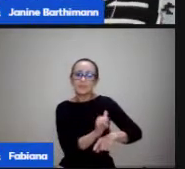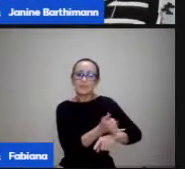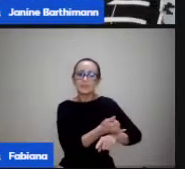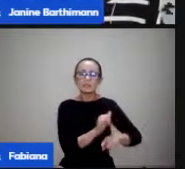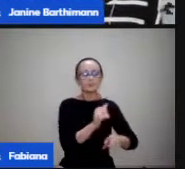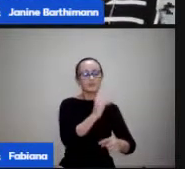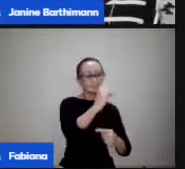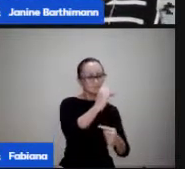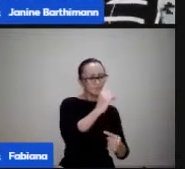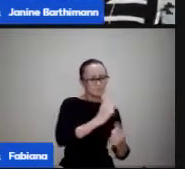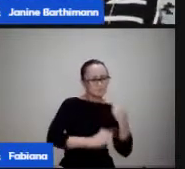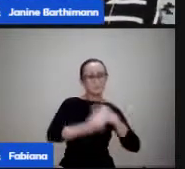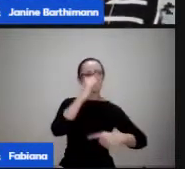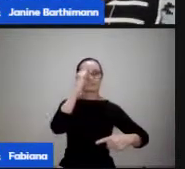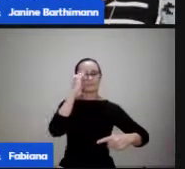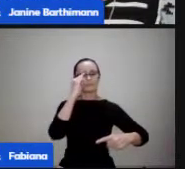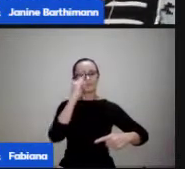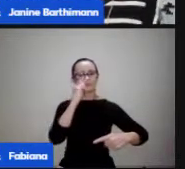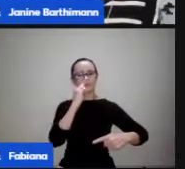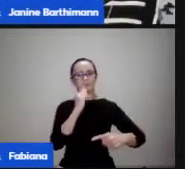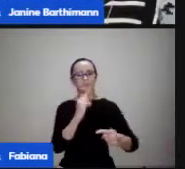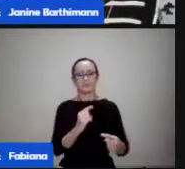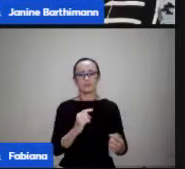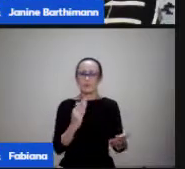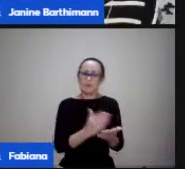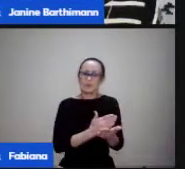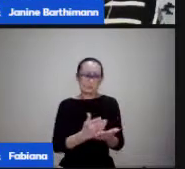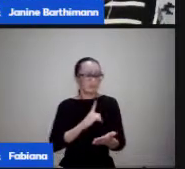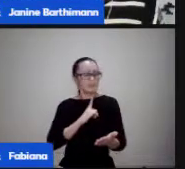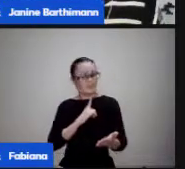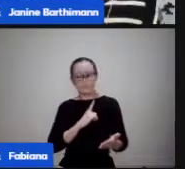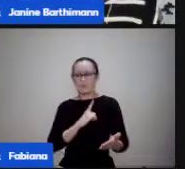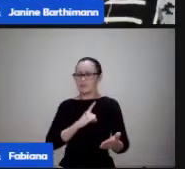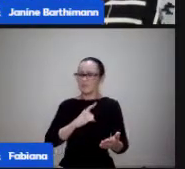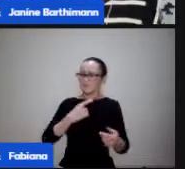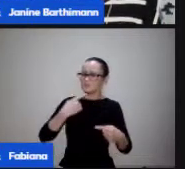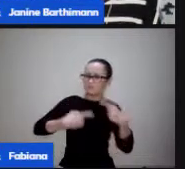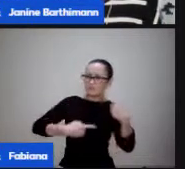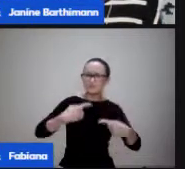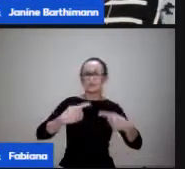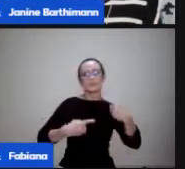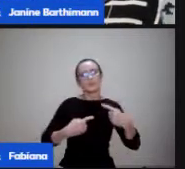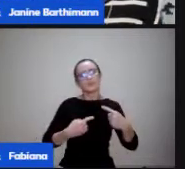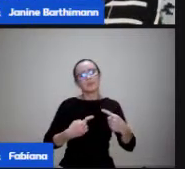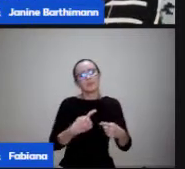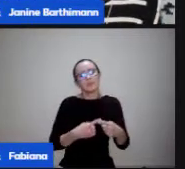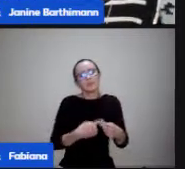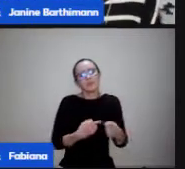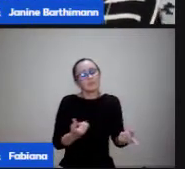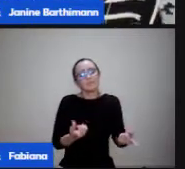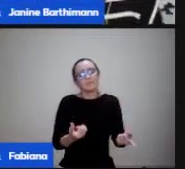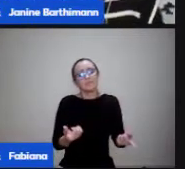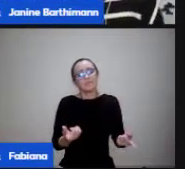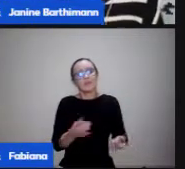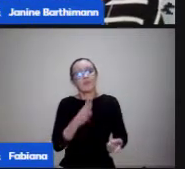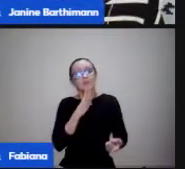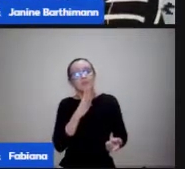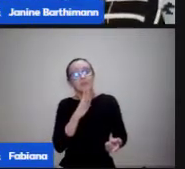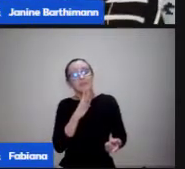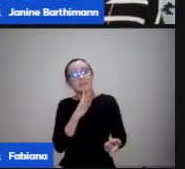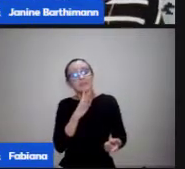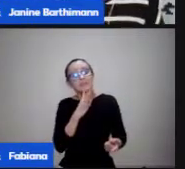que, ao mesmo tempo, de conflitos, porque nunca vivenciamos o ensino escalonado. Então, nós estamos